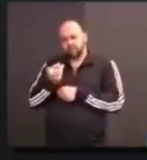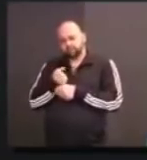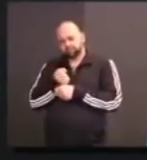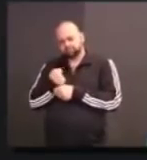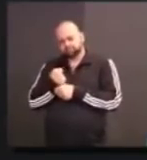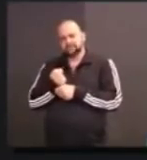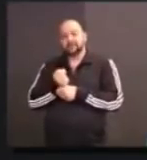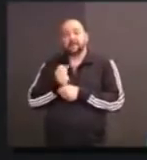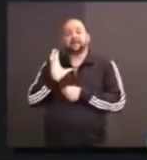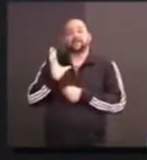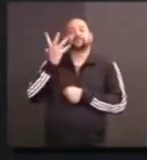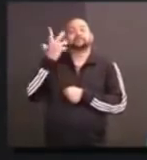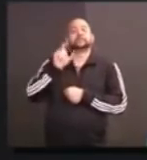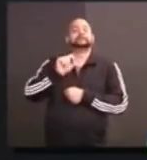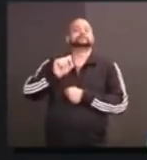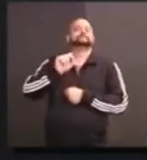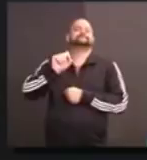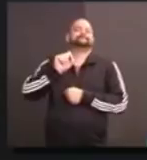Acontece, porém,